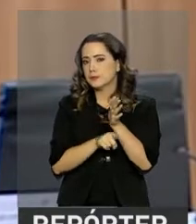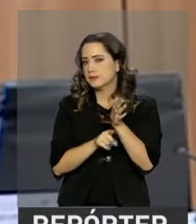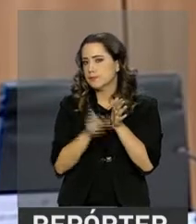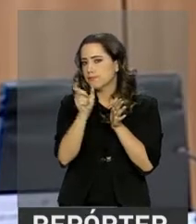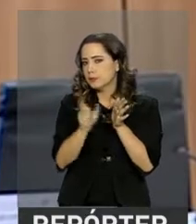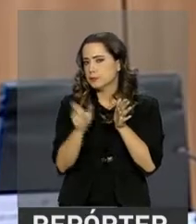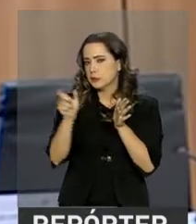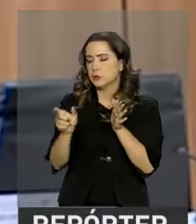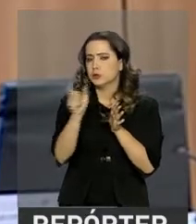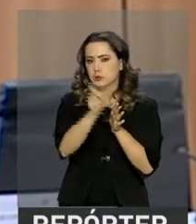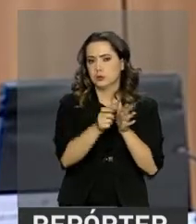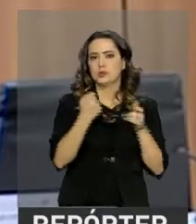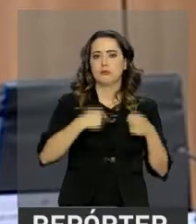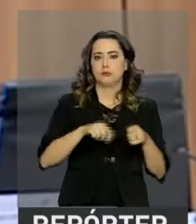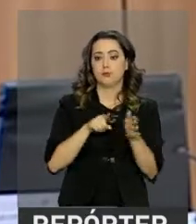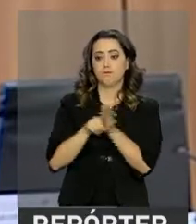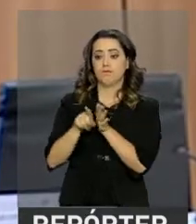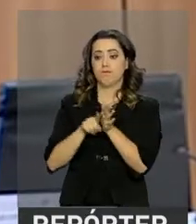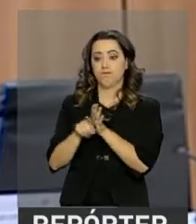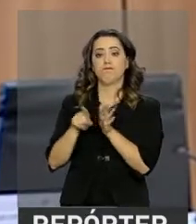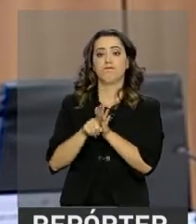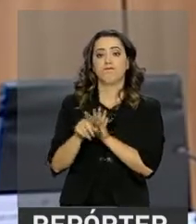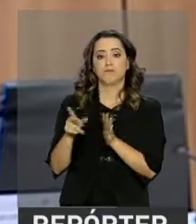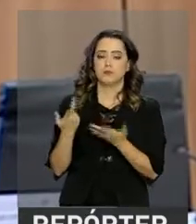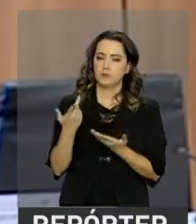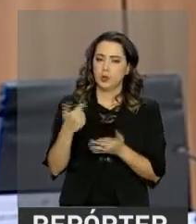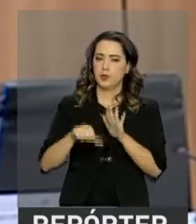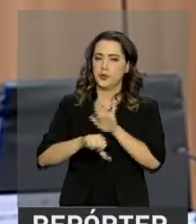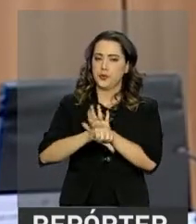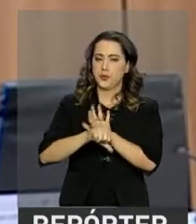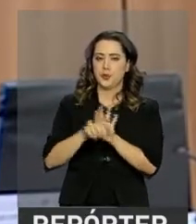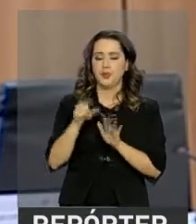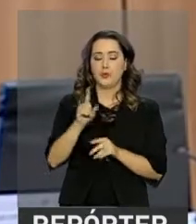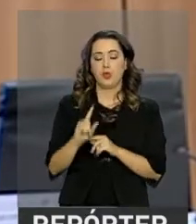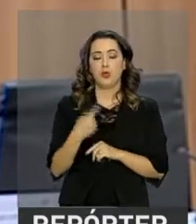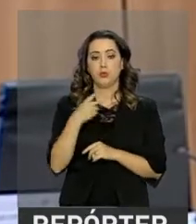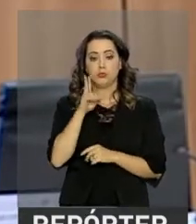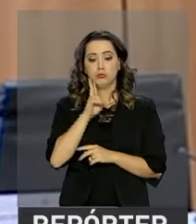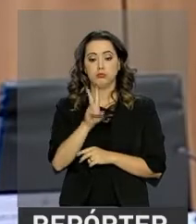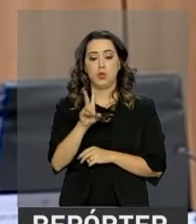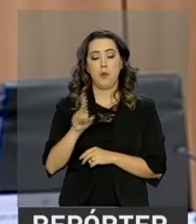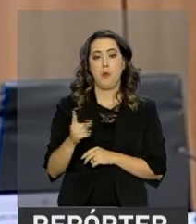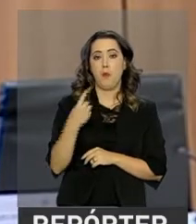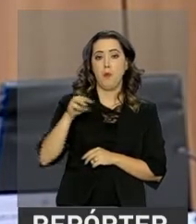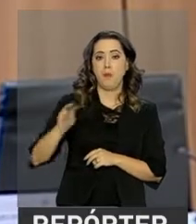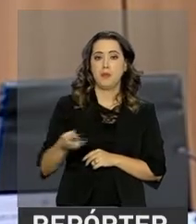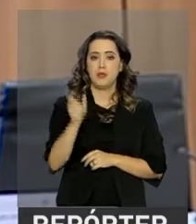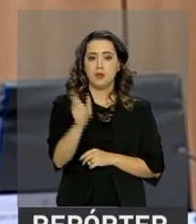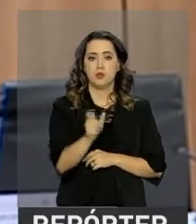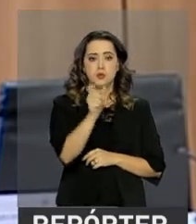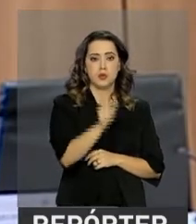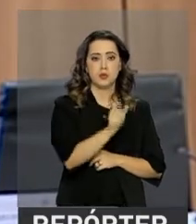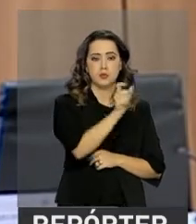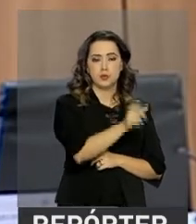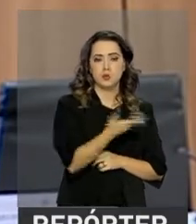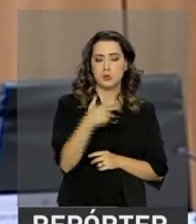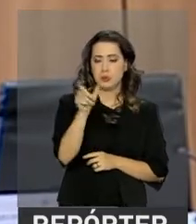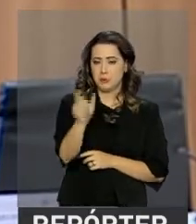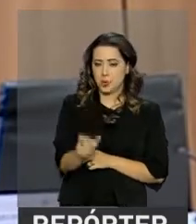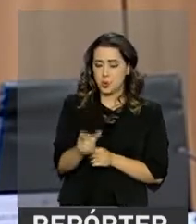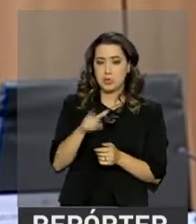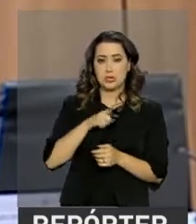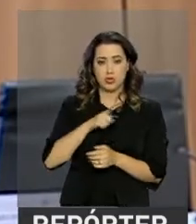dos alvos. Foram analisados cerca de 1 milhão de arquivos. Com a identificação das pessoas que armazenavam